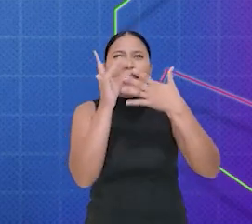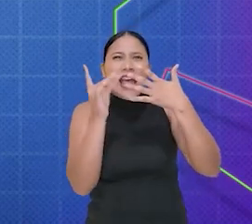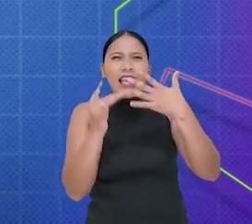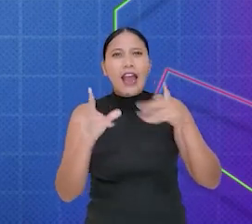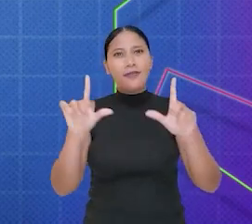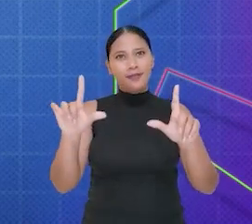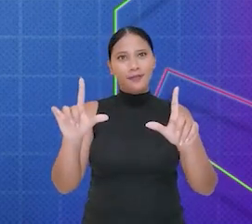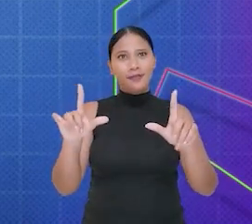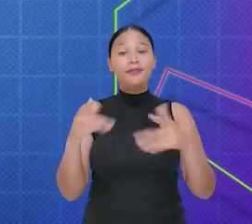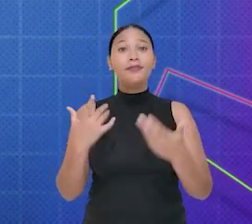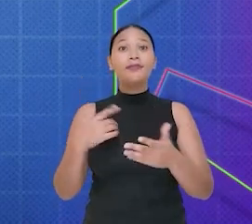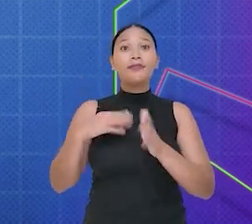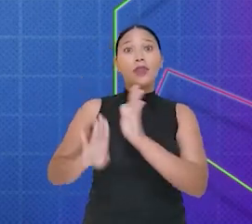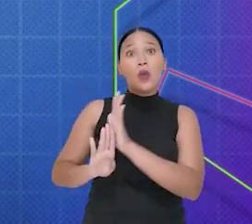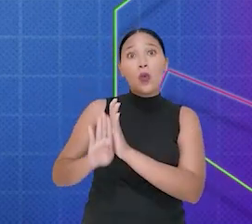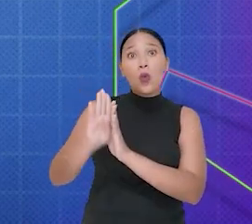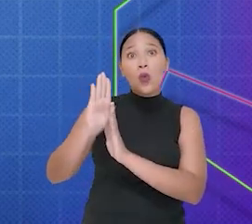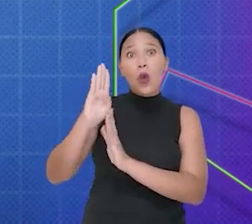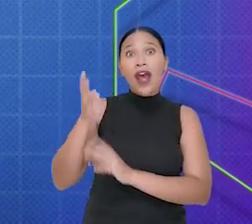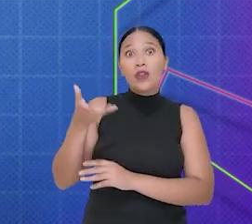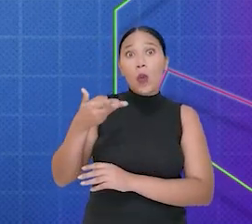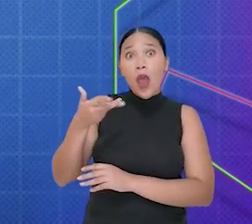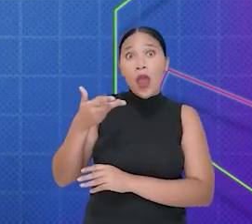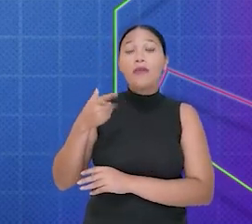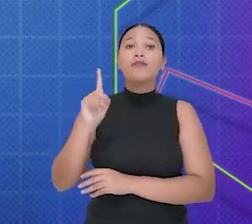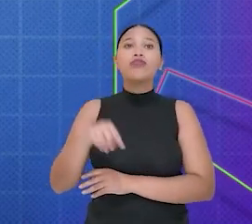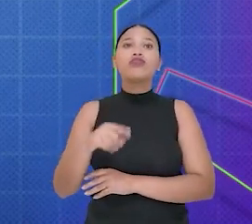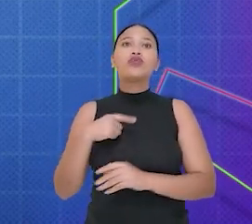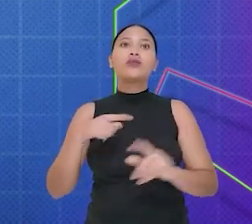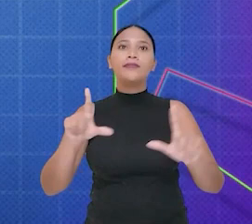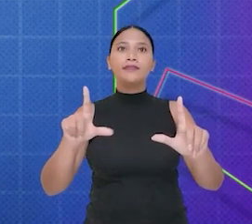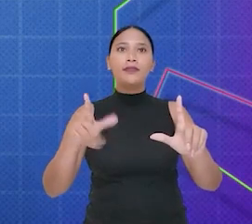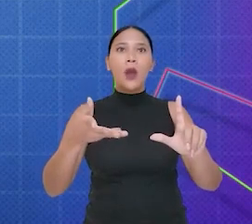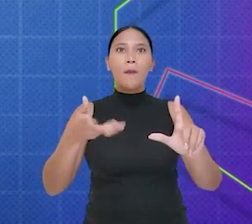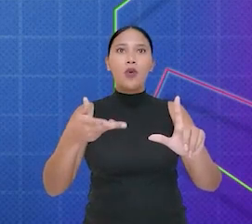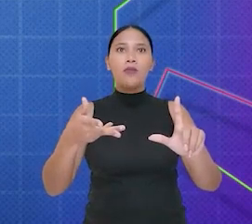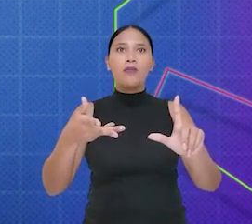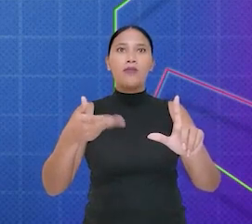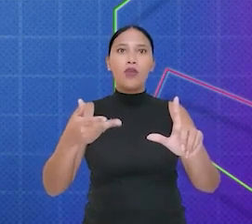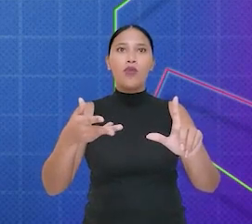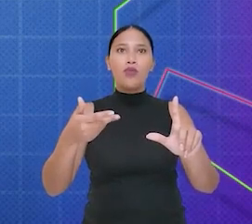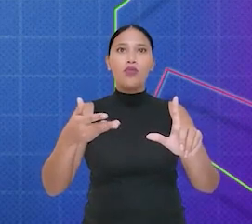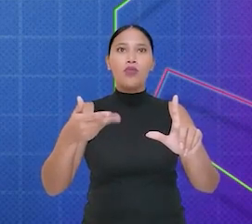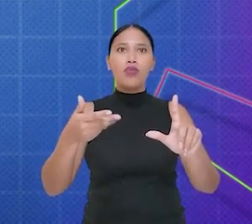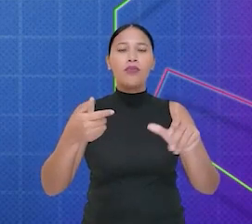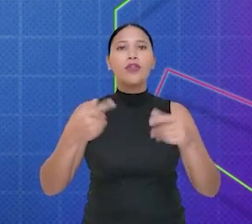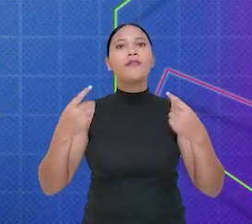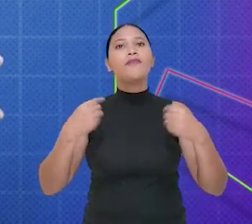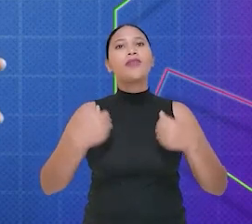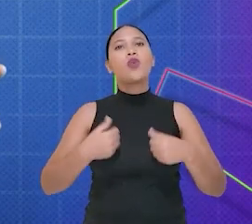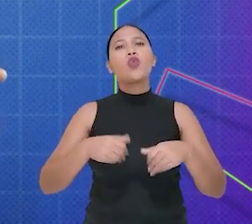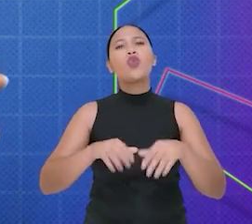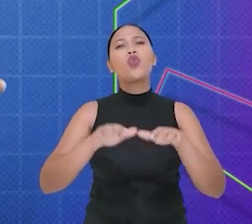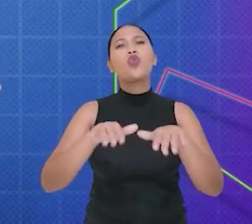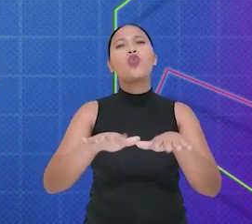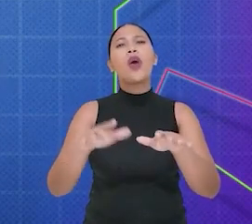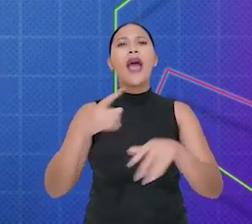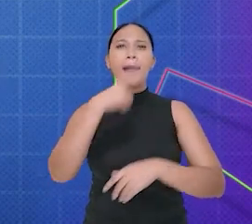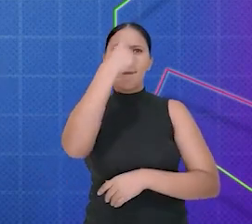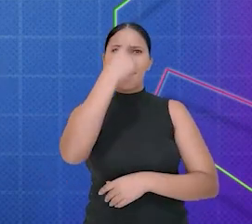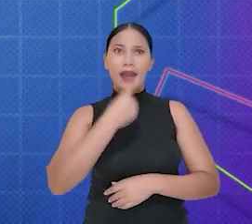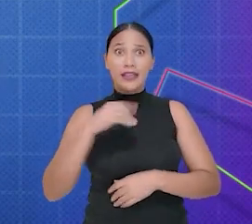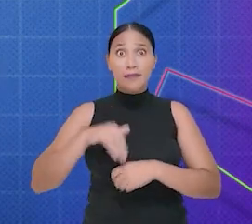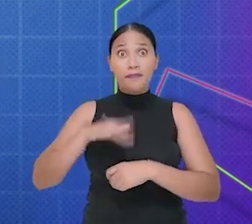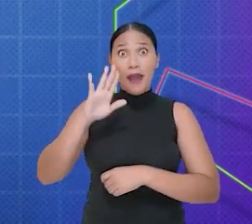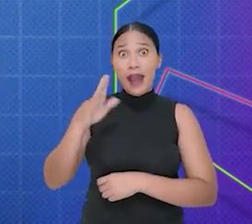mais detalhada será a imagem. A taxa de atualização é a velocidade com que a tela é atualizada e afeta a fluidez da imagem.